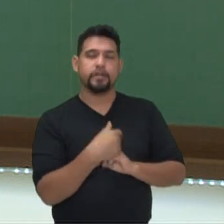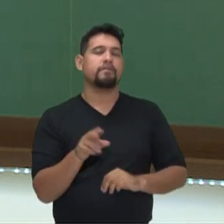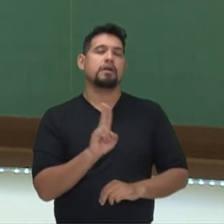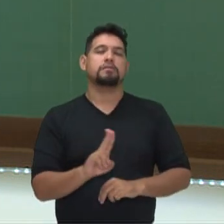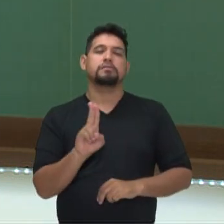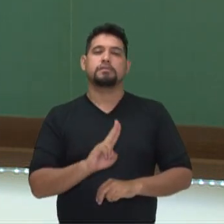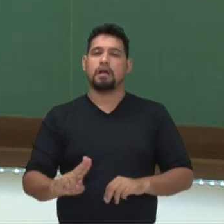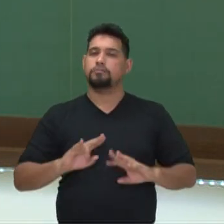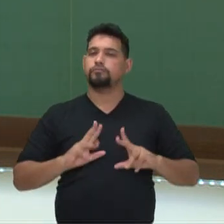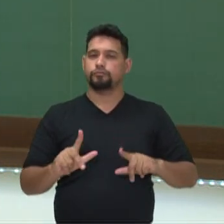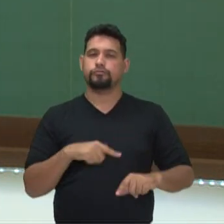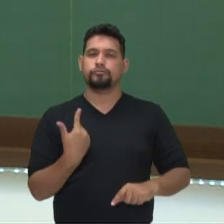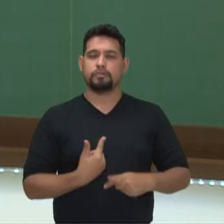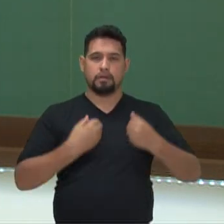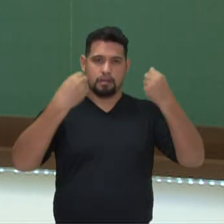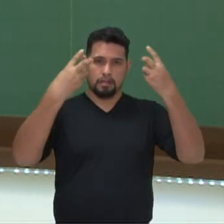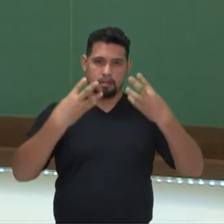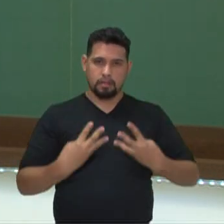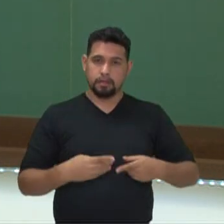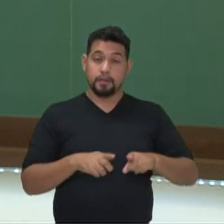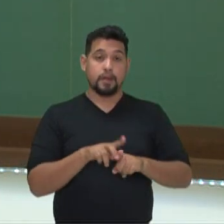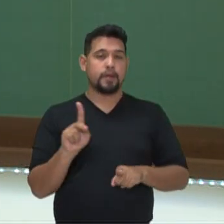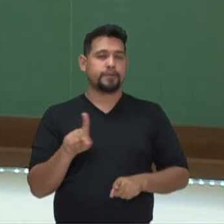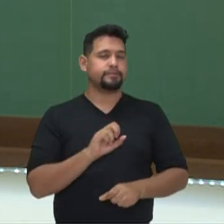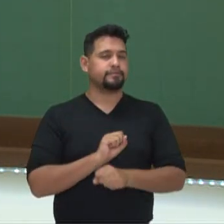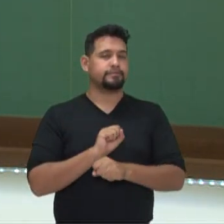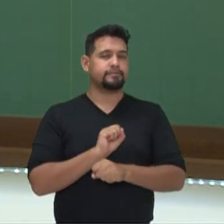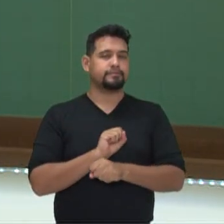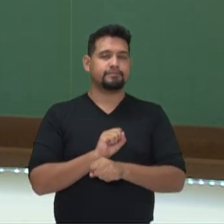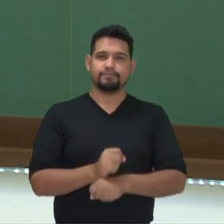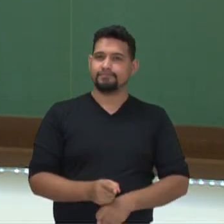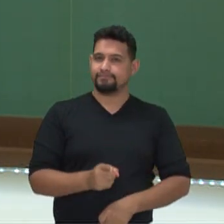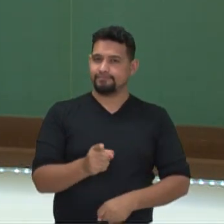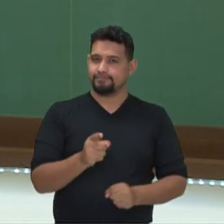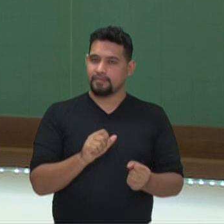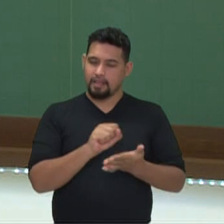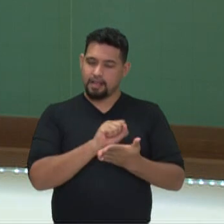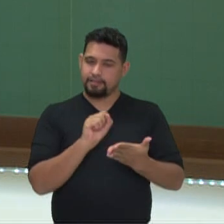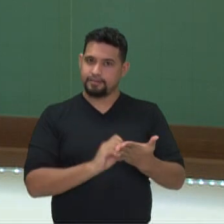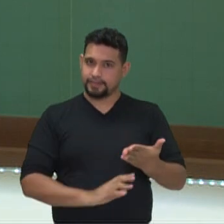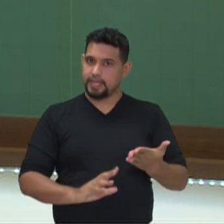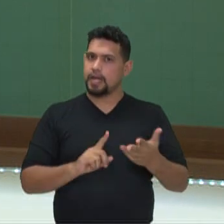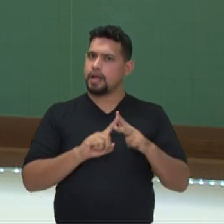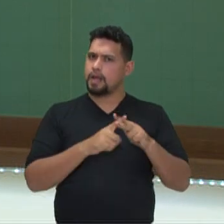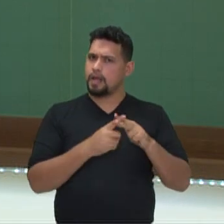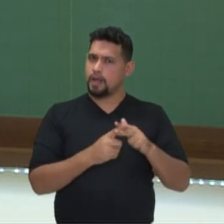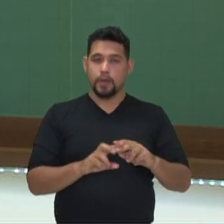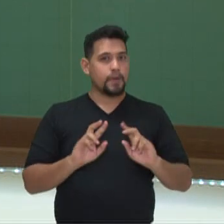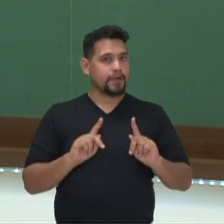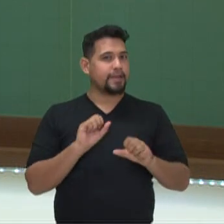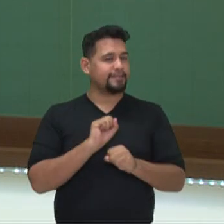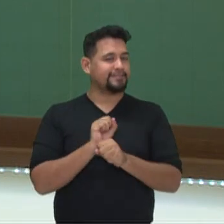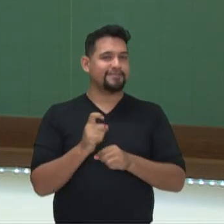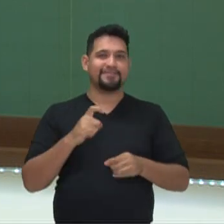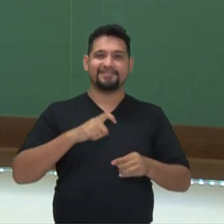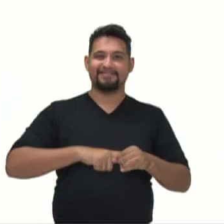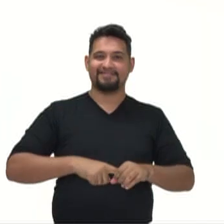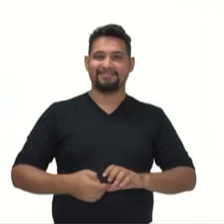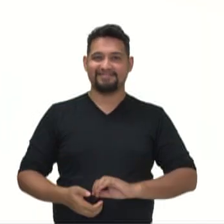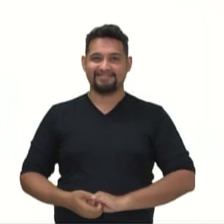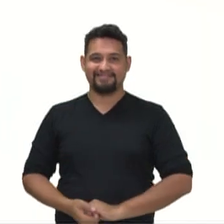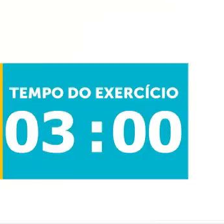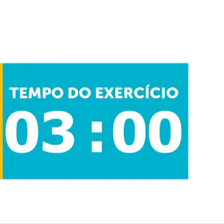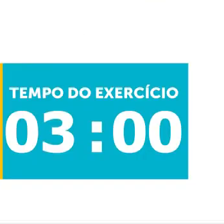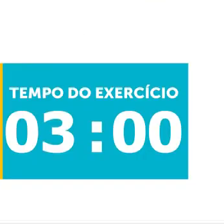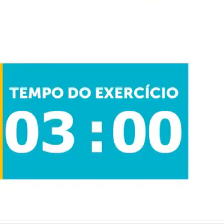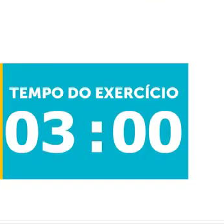nós acabamos de falar. A professora vai dar um tempinho para vocês resolverem e nós já voltamos.